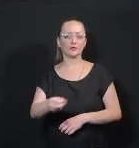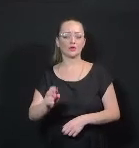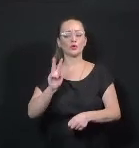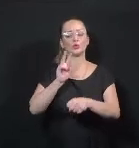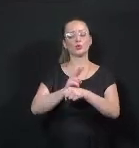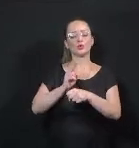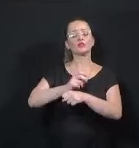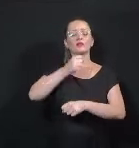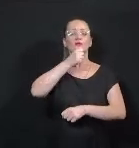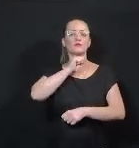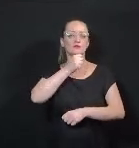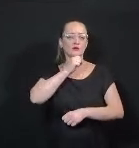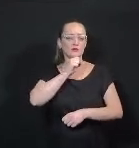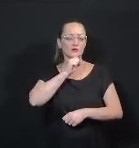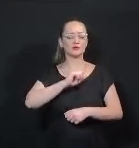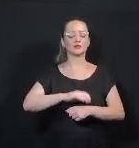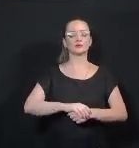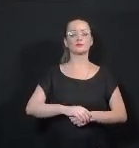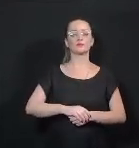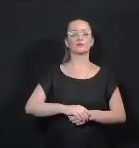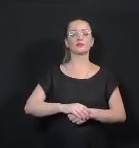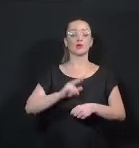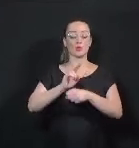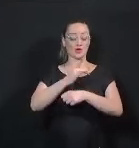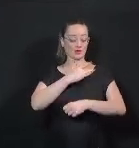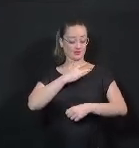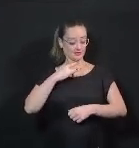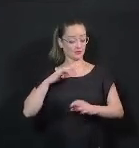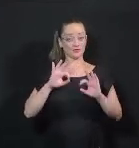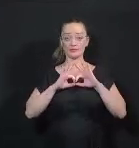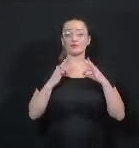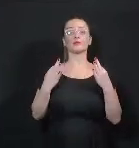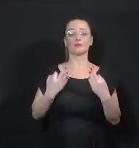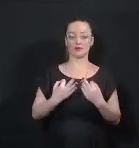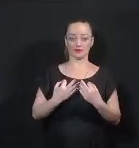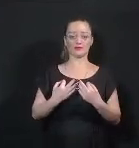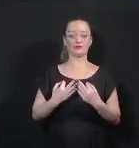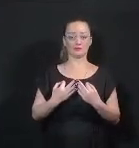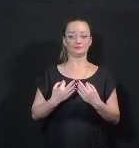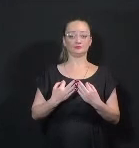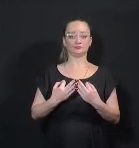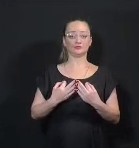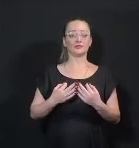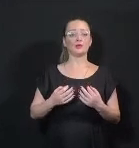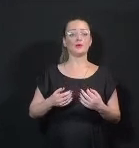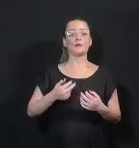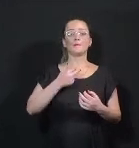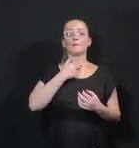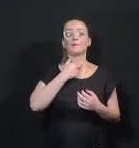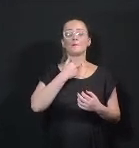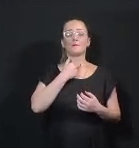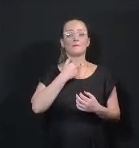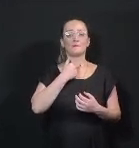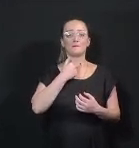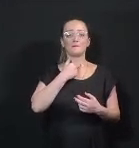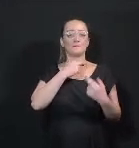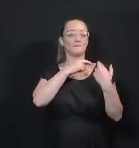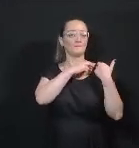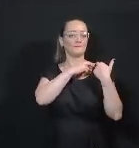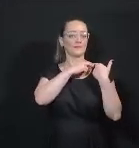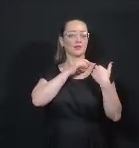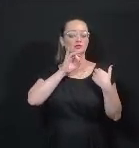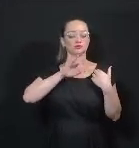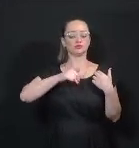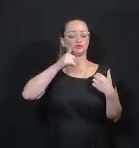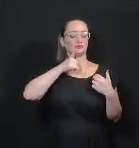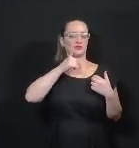idosos, né, da saúde da família, não pode ser uma responsabilidade